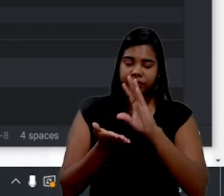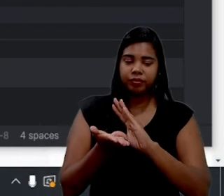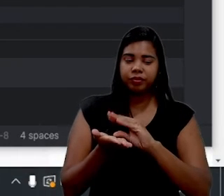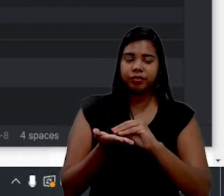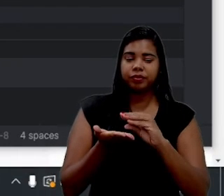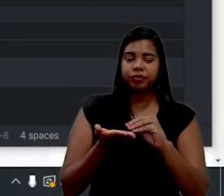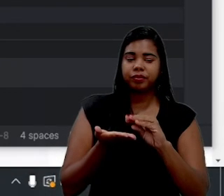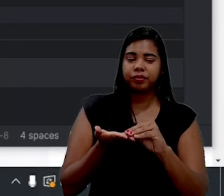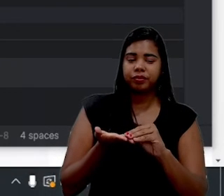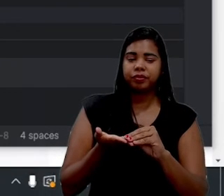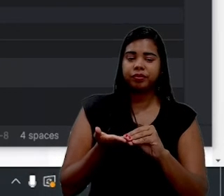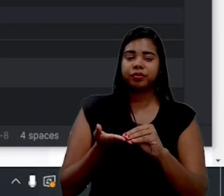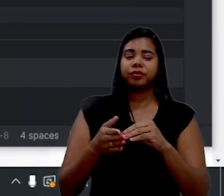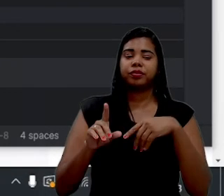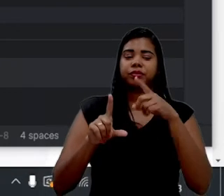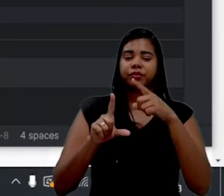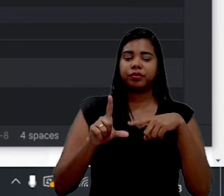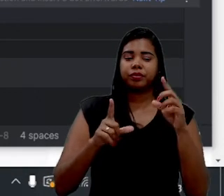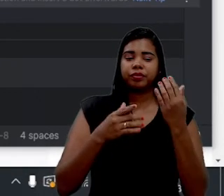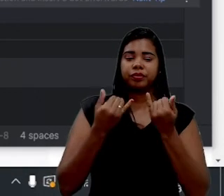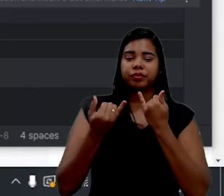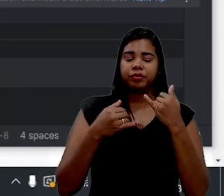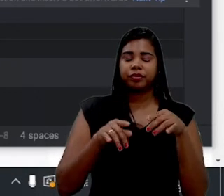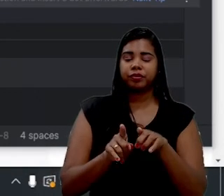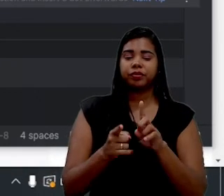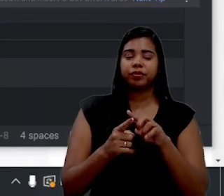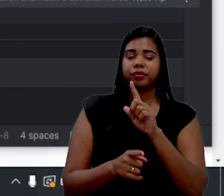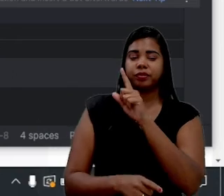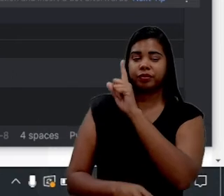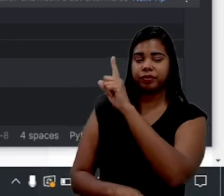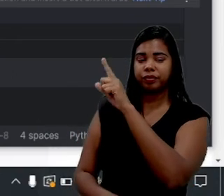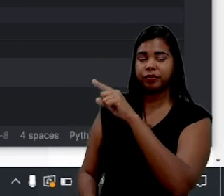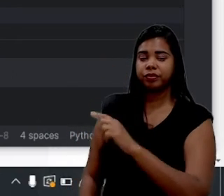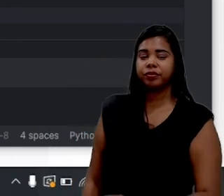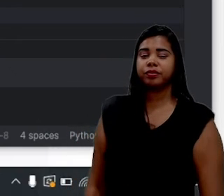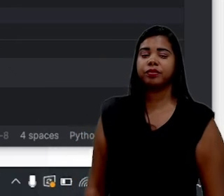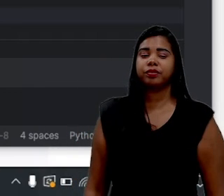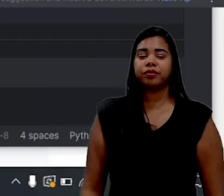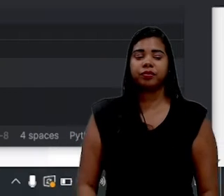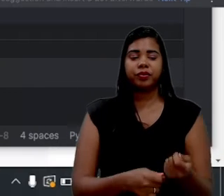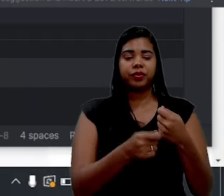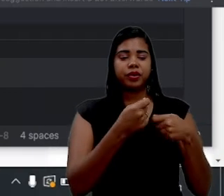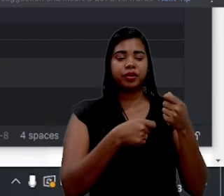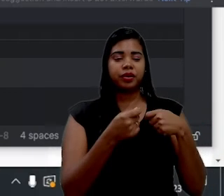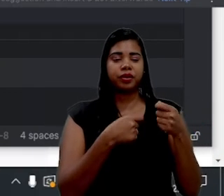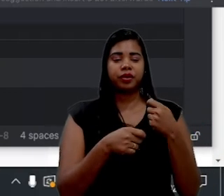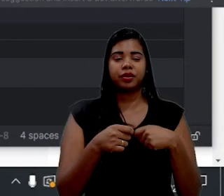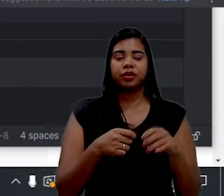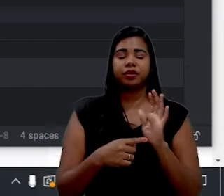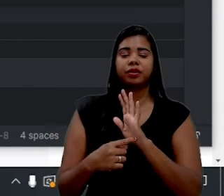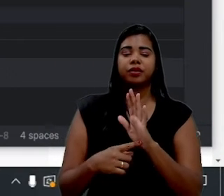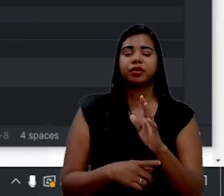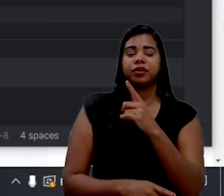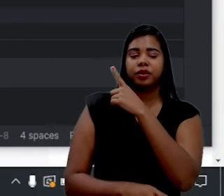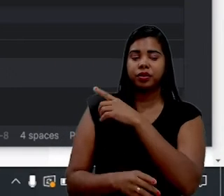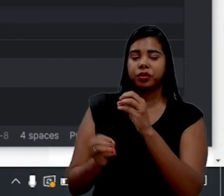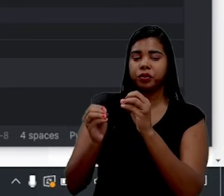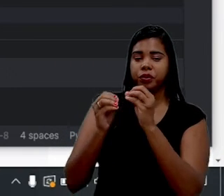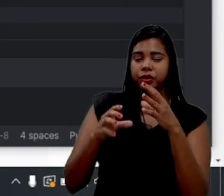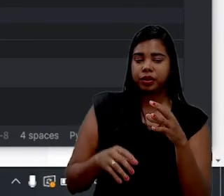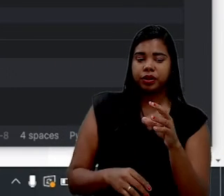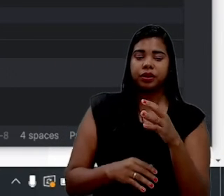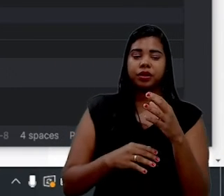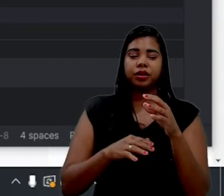com a admin, né, que é a parte, né, como fosse administrativa, né, do Django, né, como vocês criaram